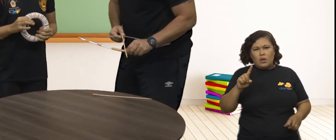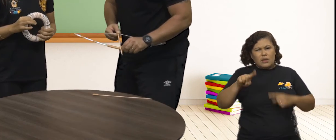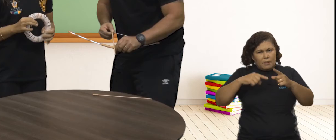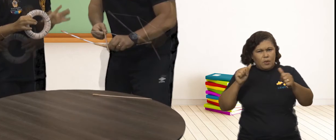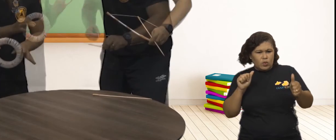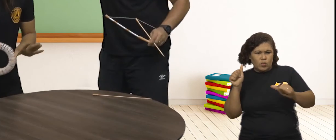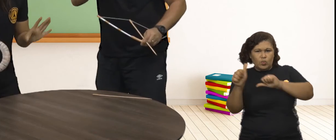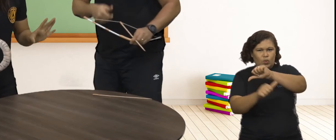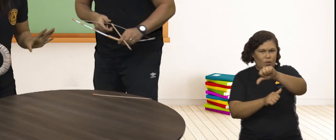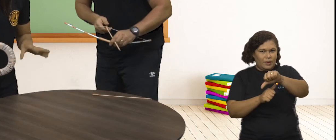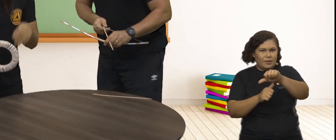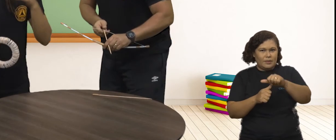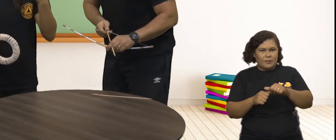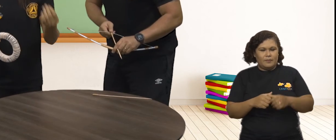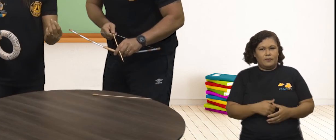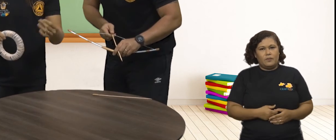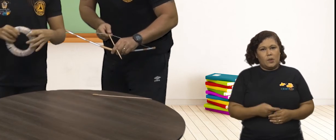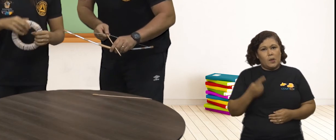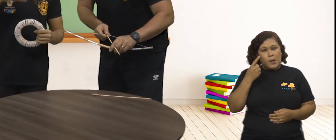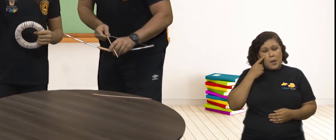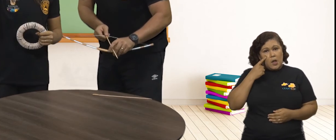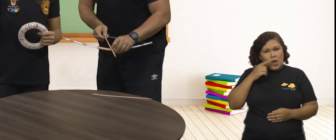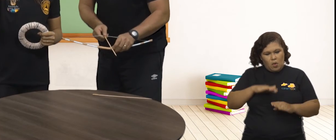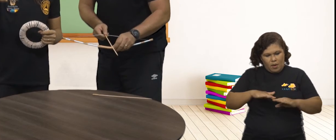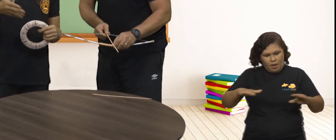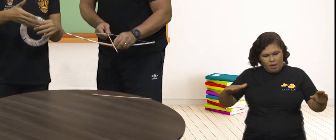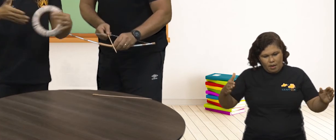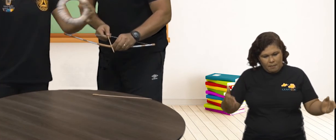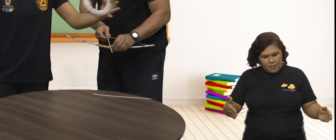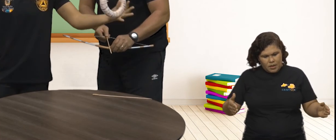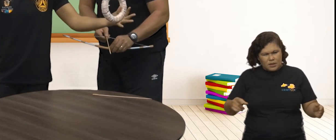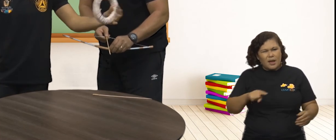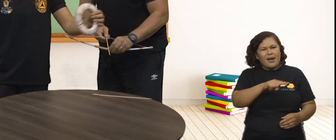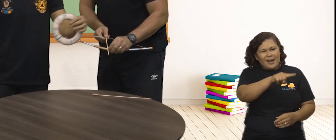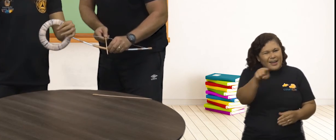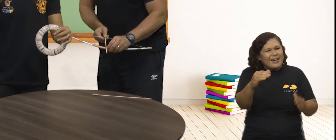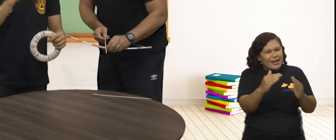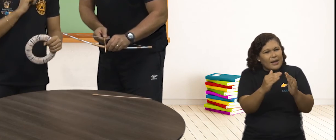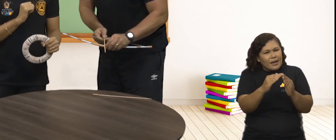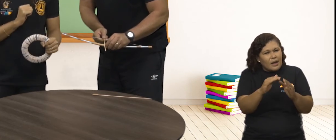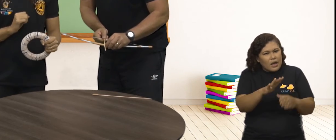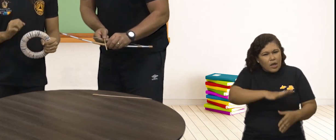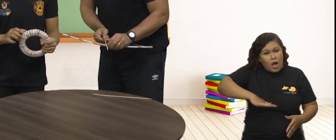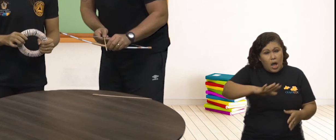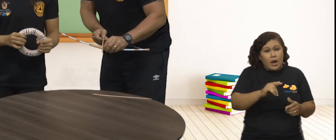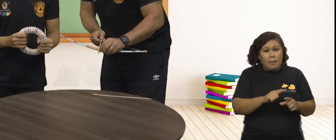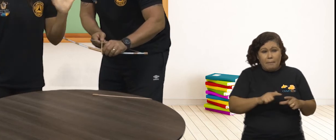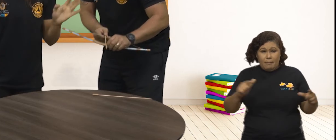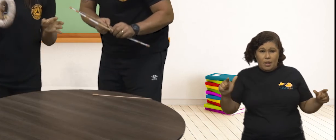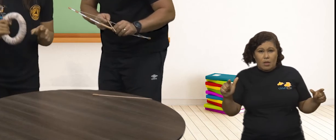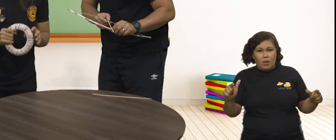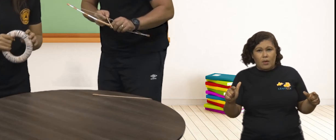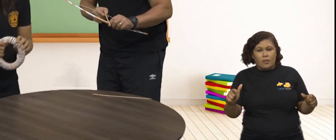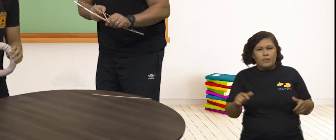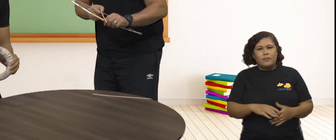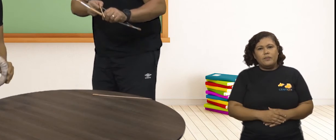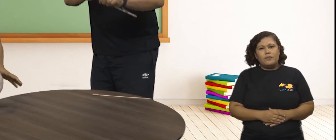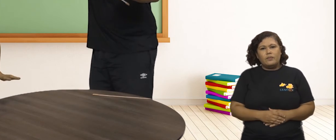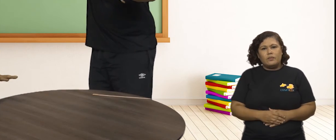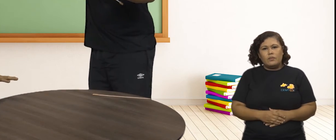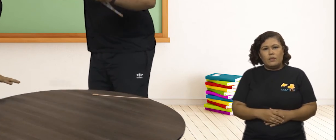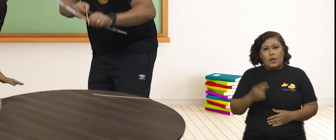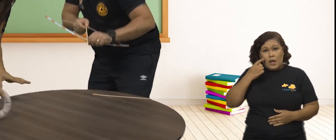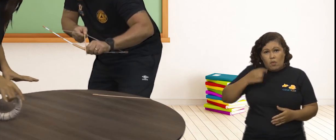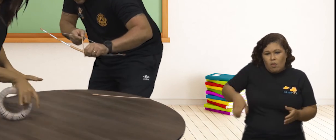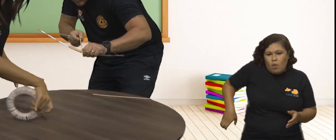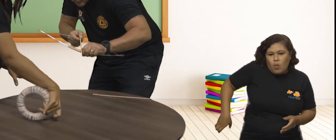as posições. Eu estou aqui na mesa, mas vocês aí em casa têm um pouco mais de espaço, então vai dar para vocês brincarem com mais tranquilidade.